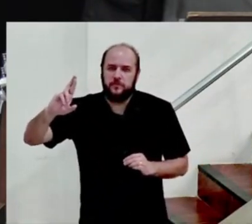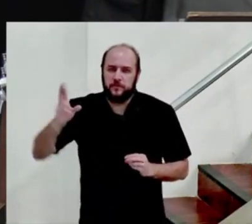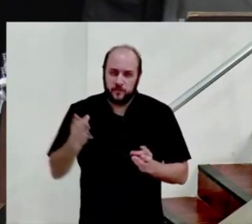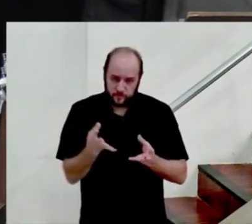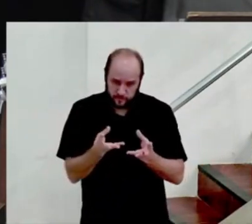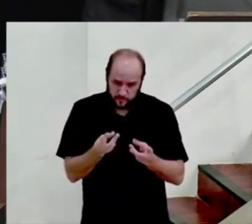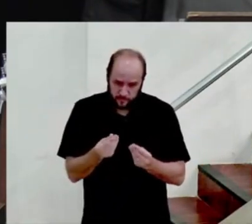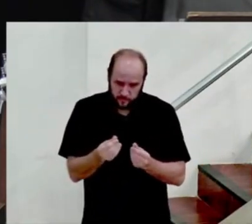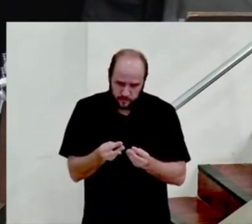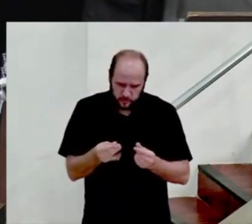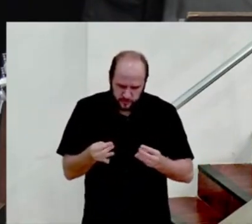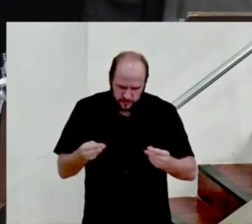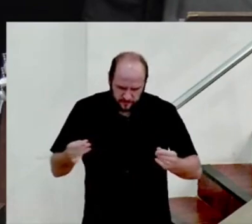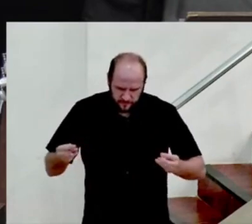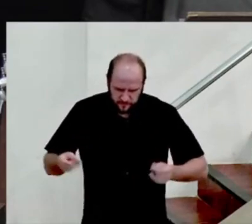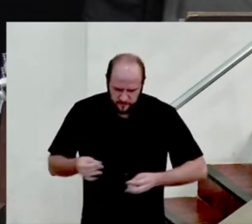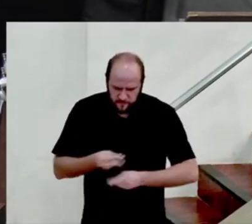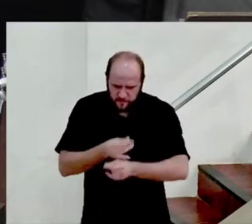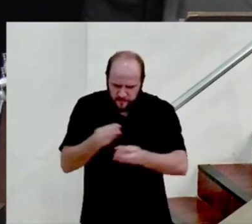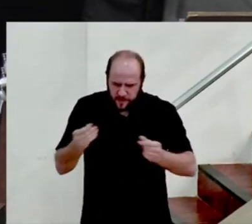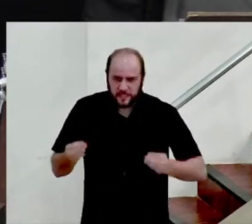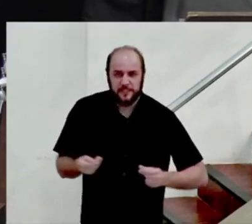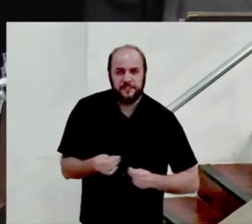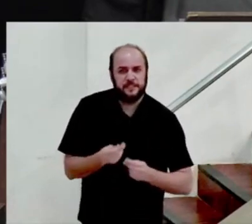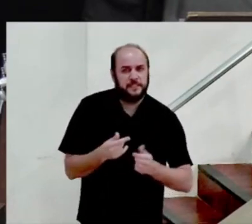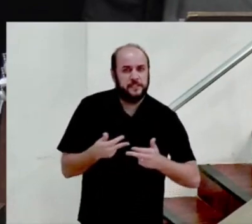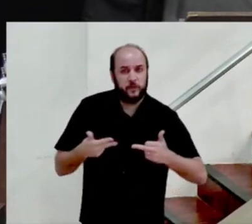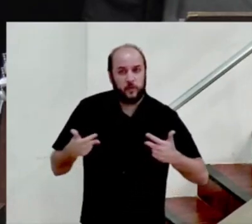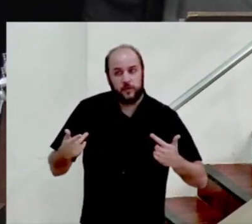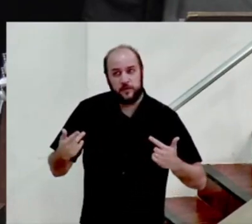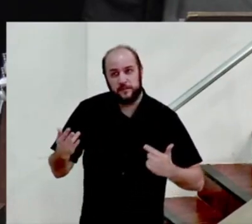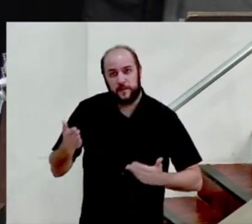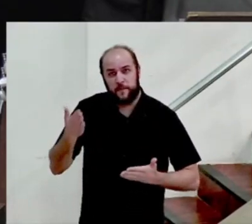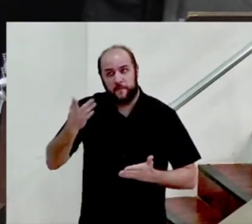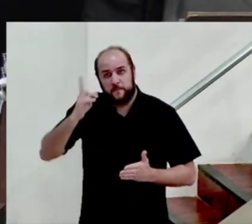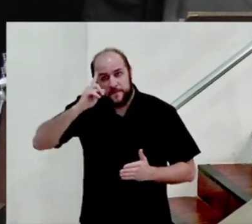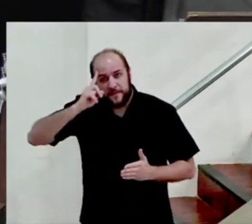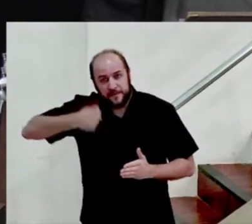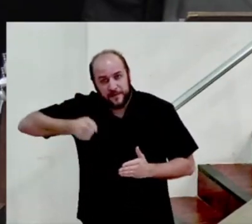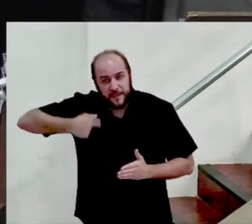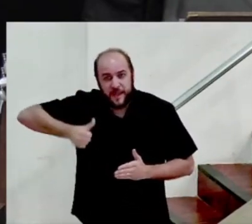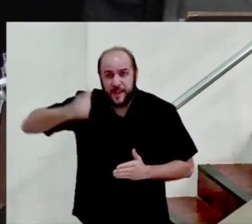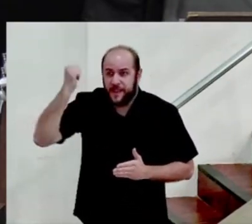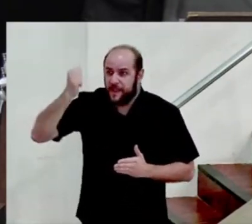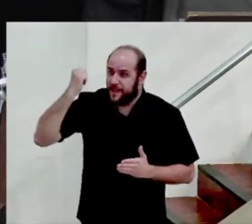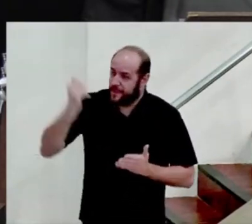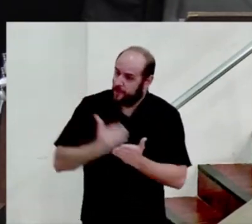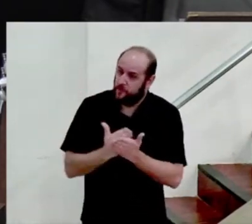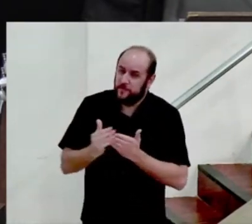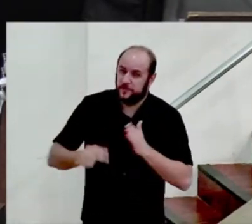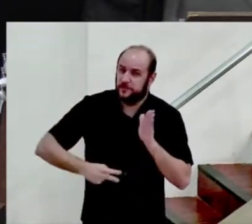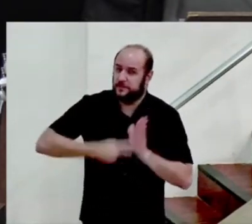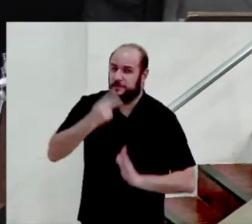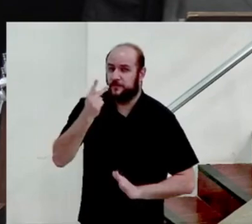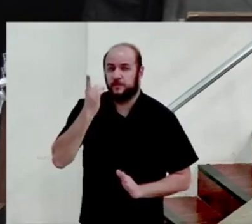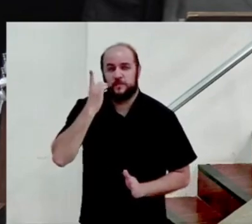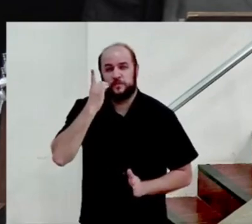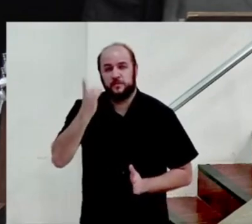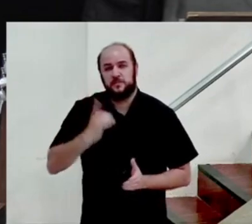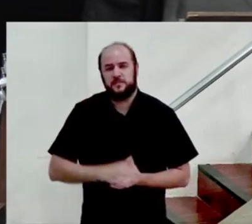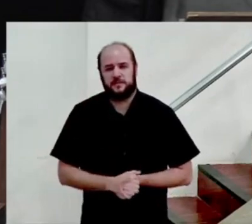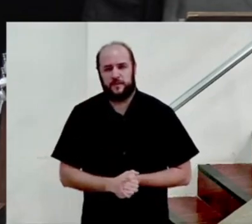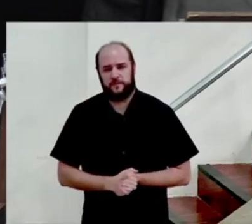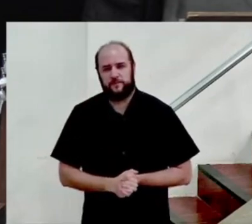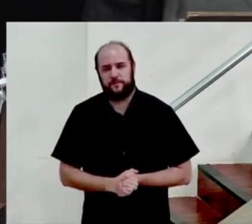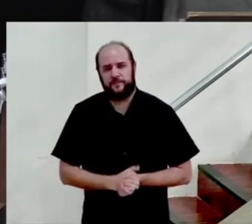desfazendo temporariamente aquilo que Ele estabeleceu no segundo dia. Águas